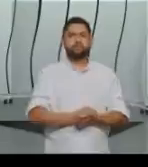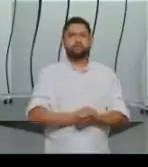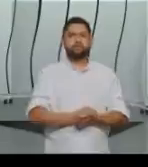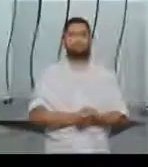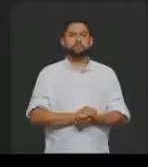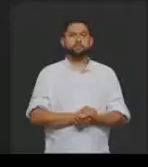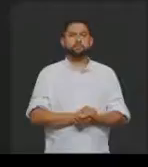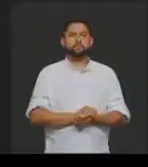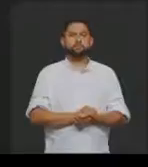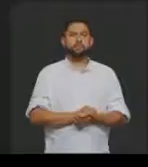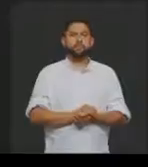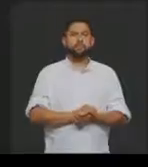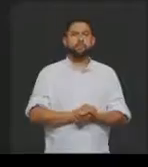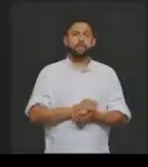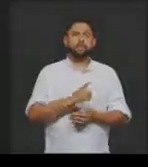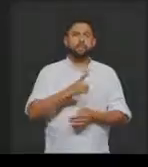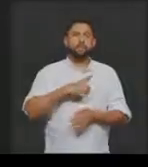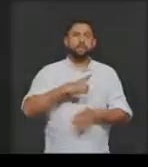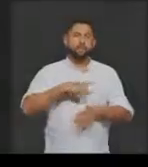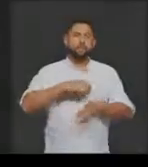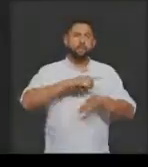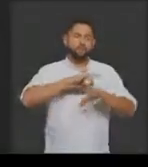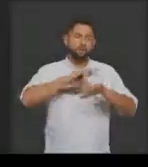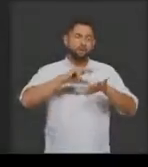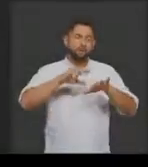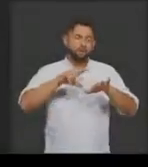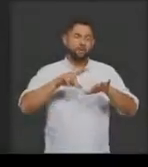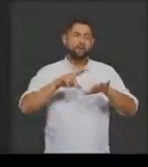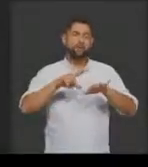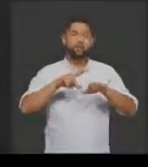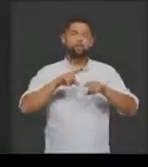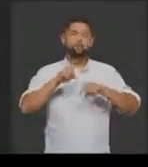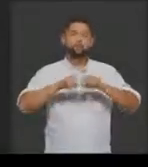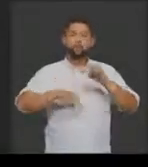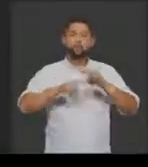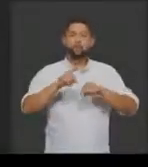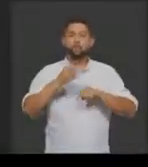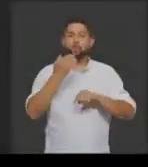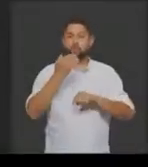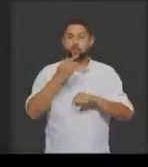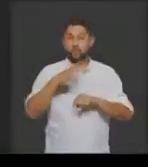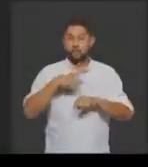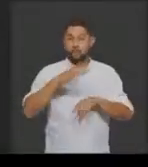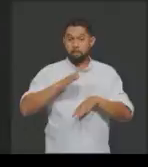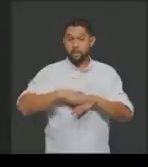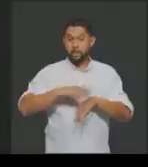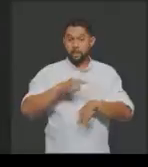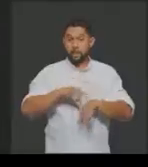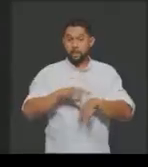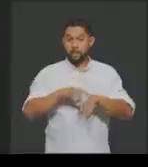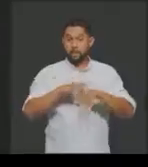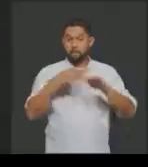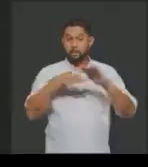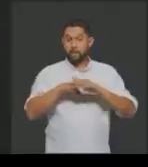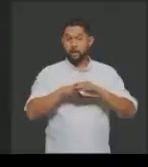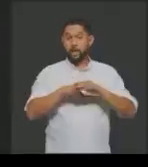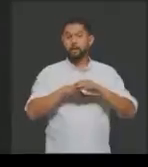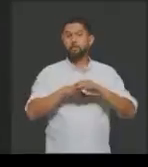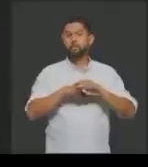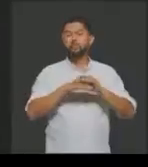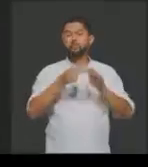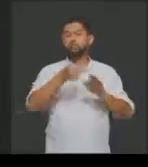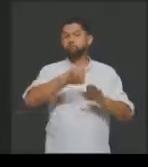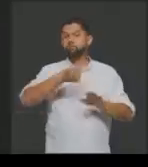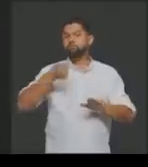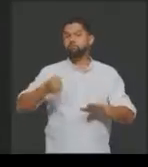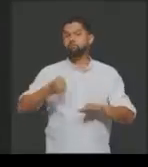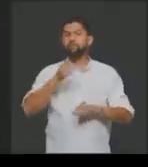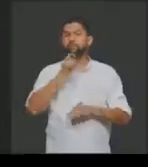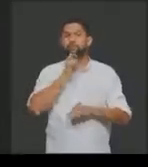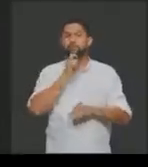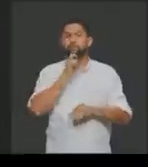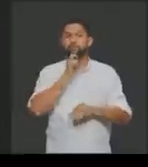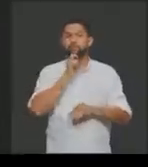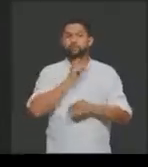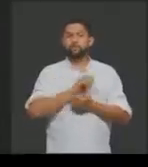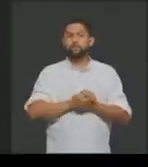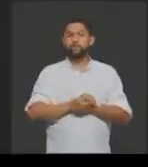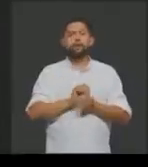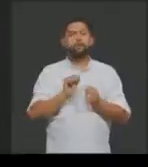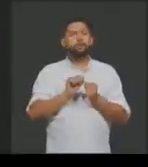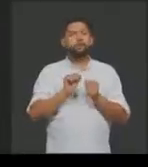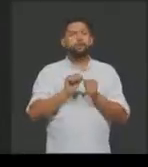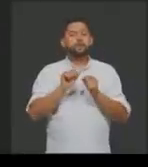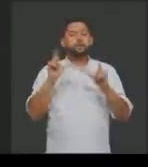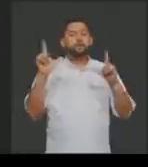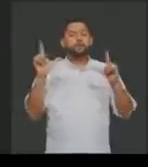produtos alimentícios se conserva por muito mais tempo quando submetidos à refrigeração. Esse procedimento diminui